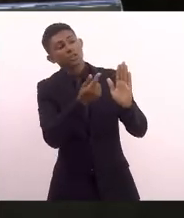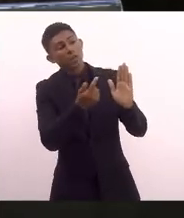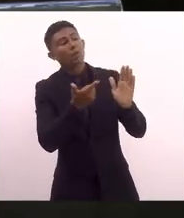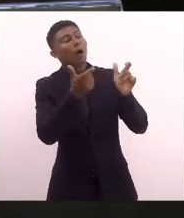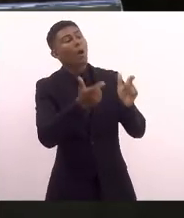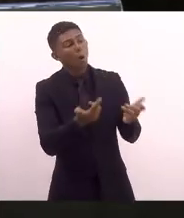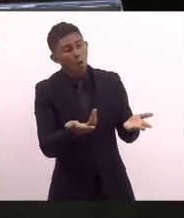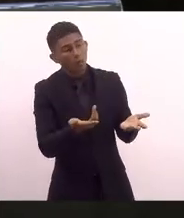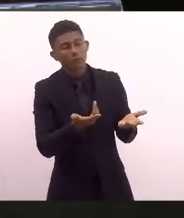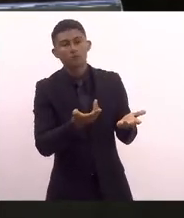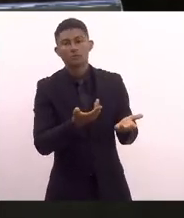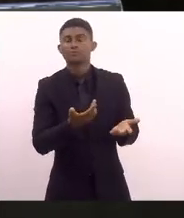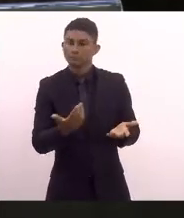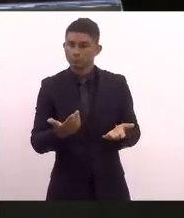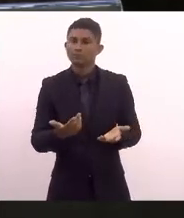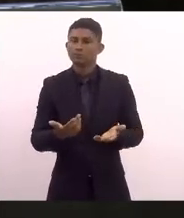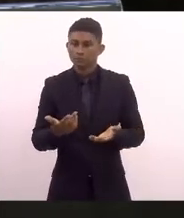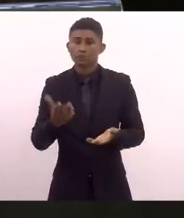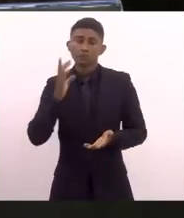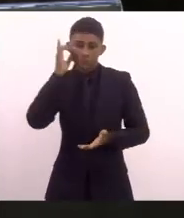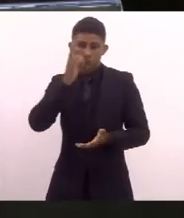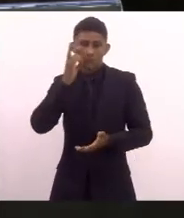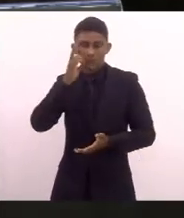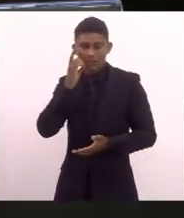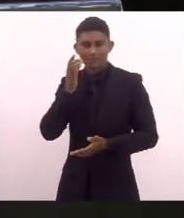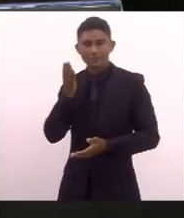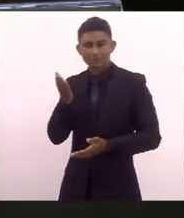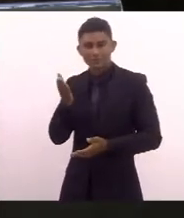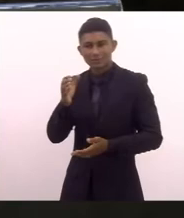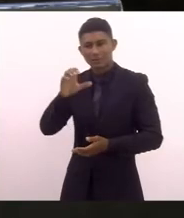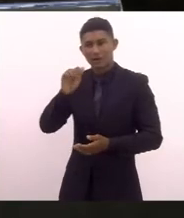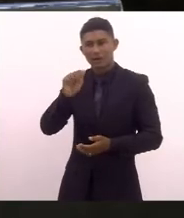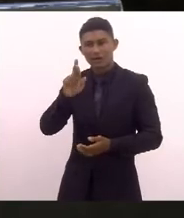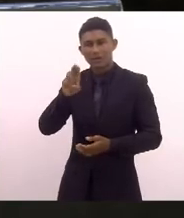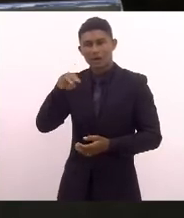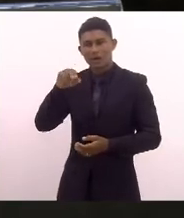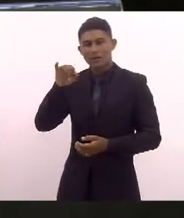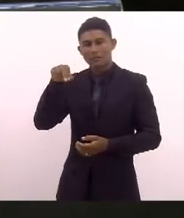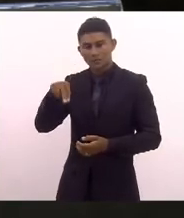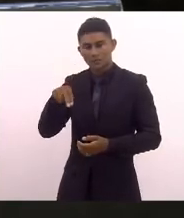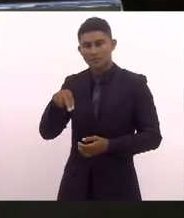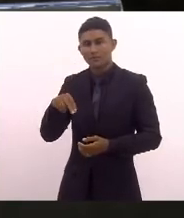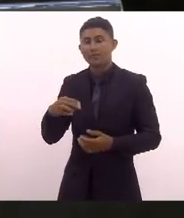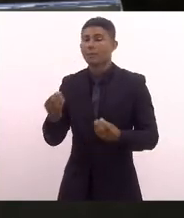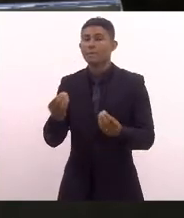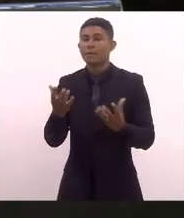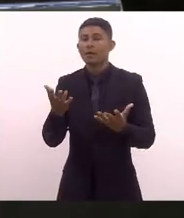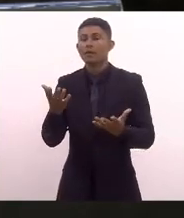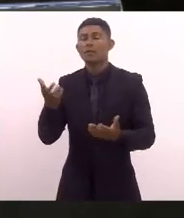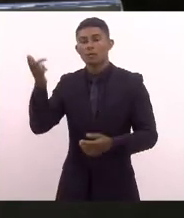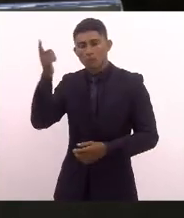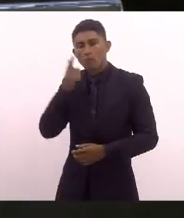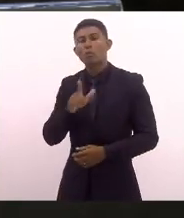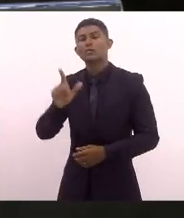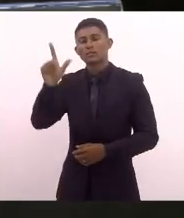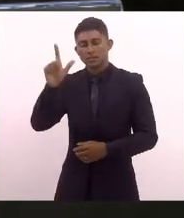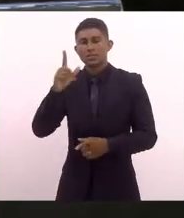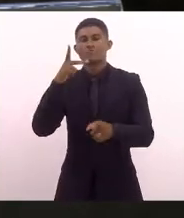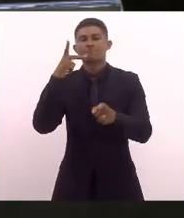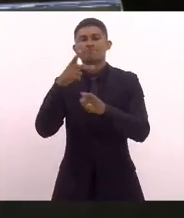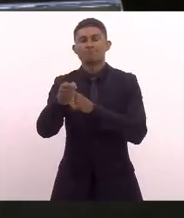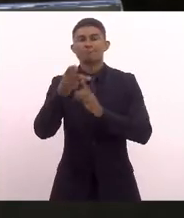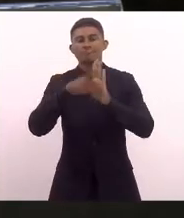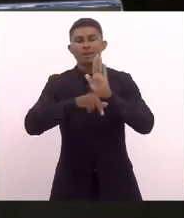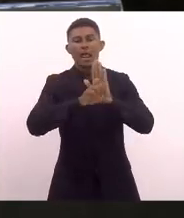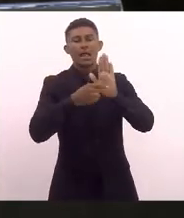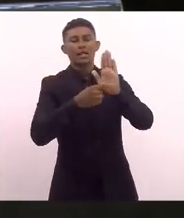nós passamos através da deputada Carmen Zanotto para a gente conseguir essa vitória no PL,